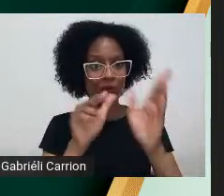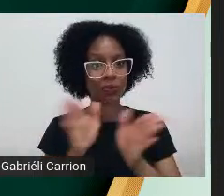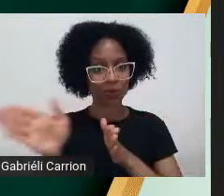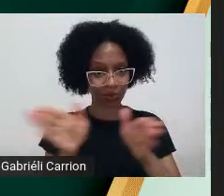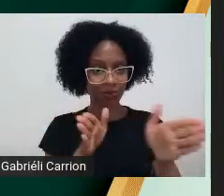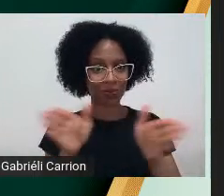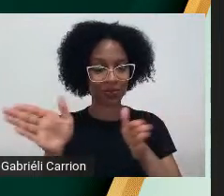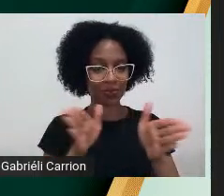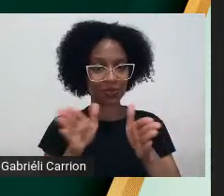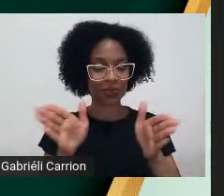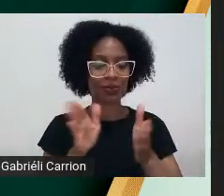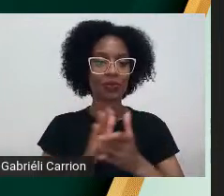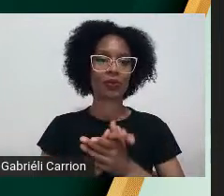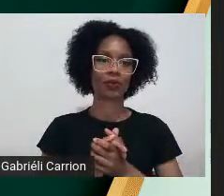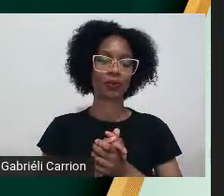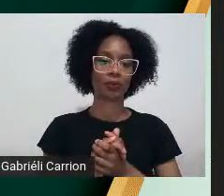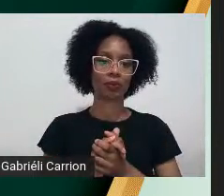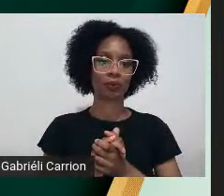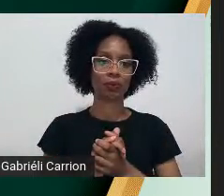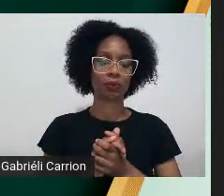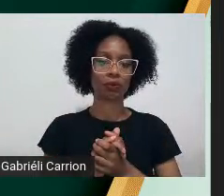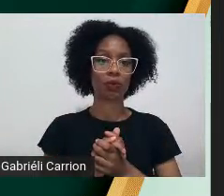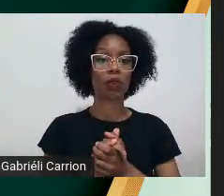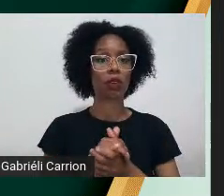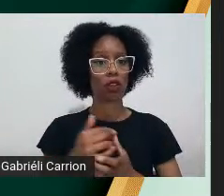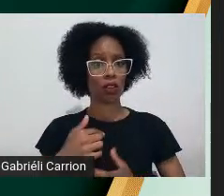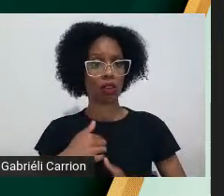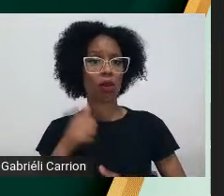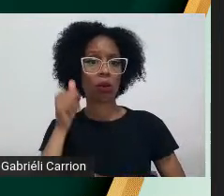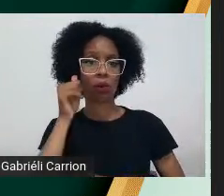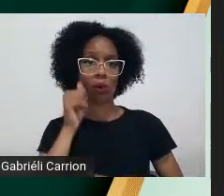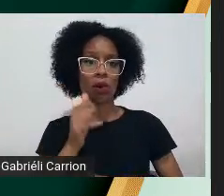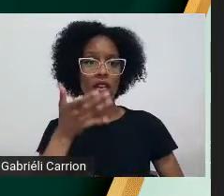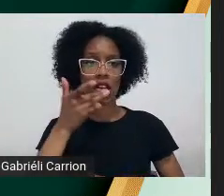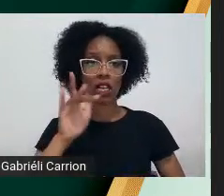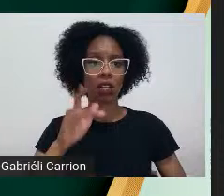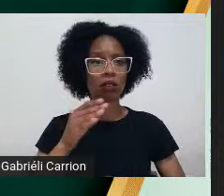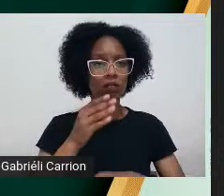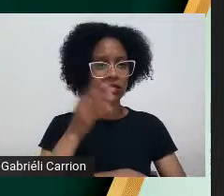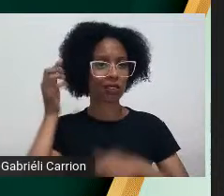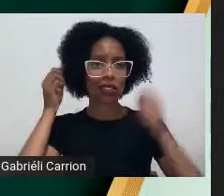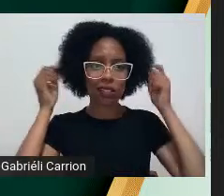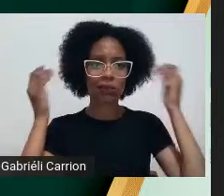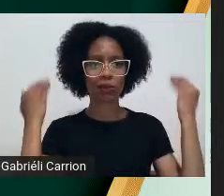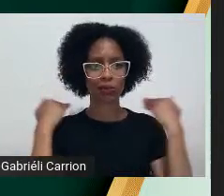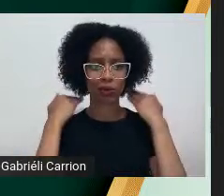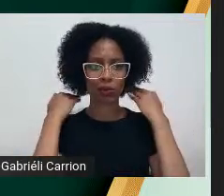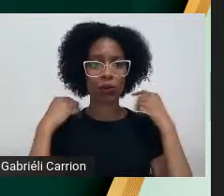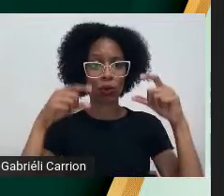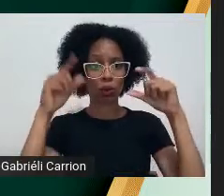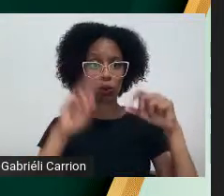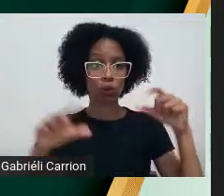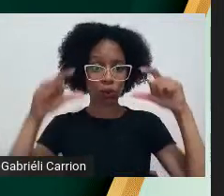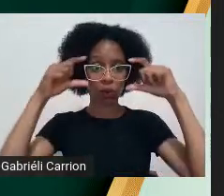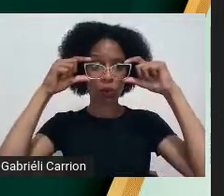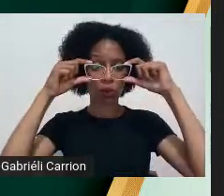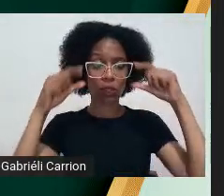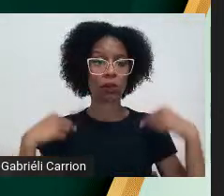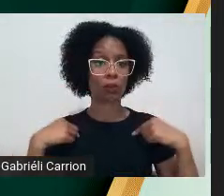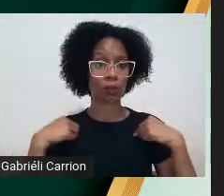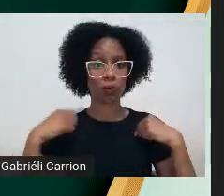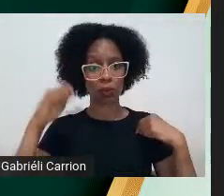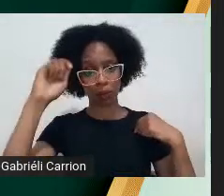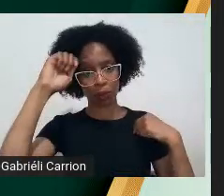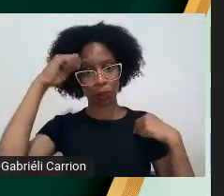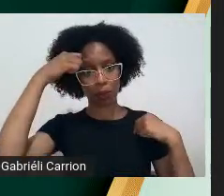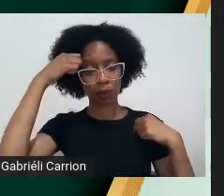Acessibilidade. Sou mulher branca, cabelos negros, uso óculos de grau, estou com a blusa preta e